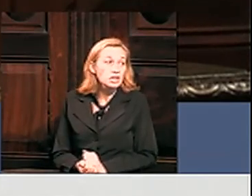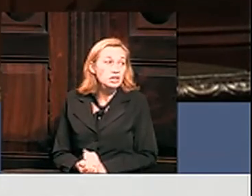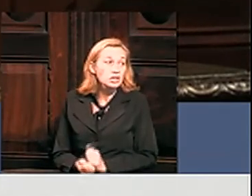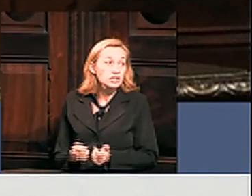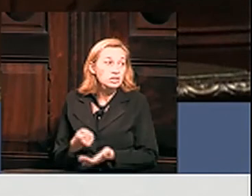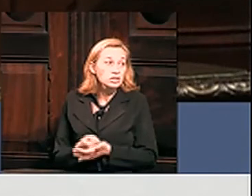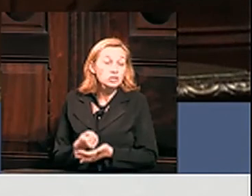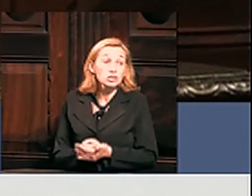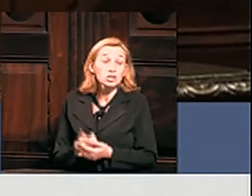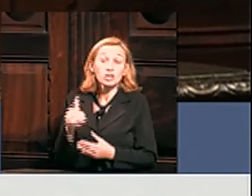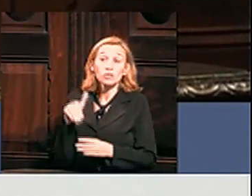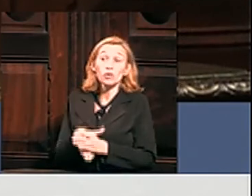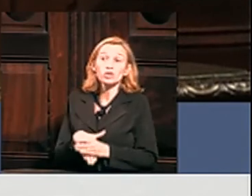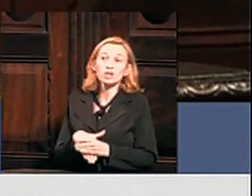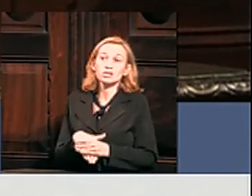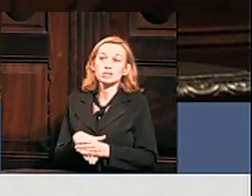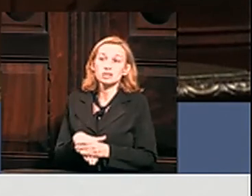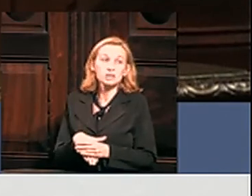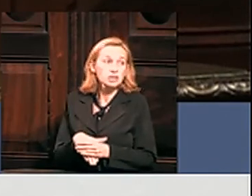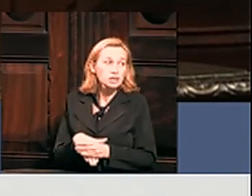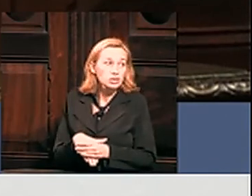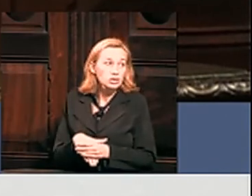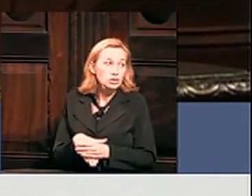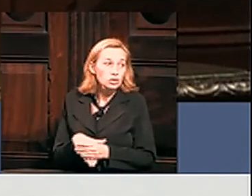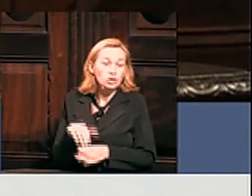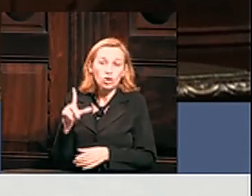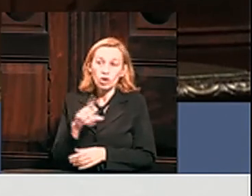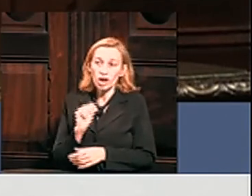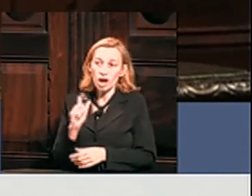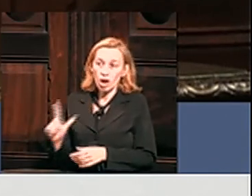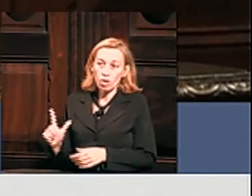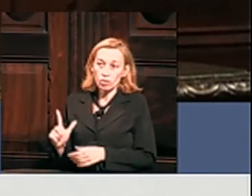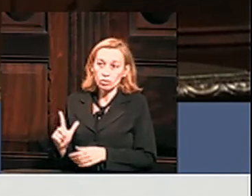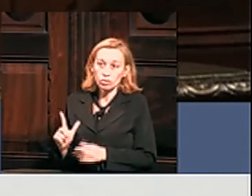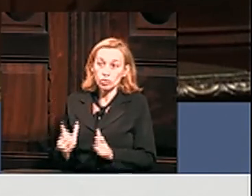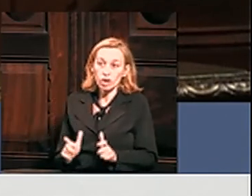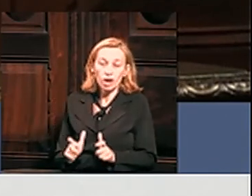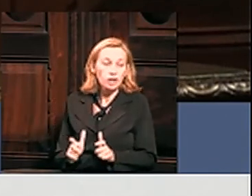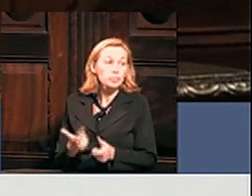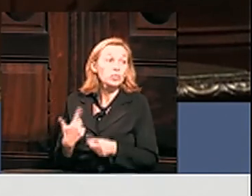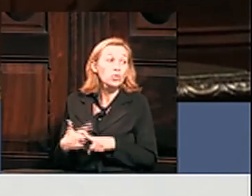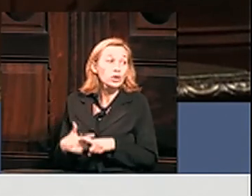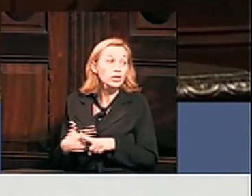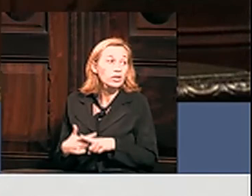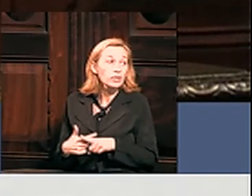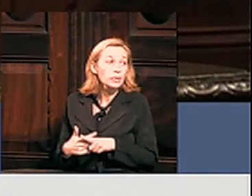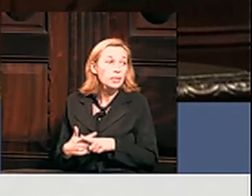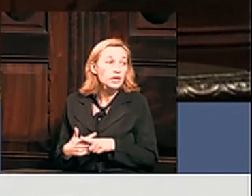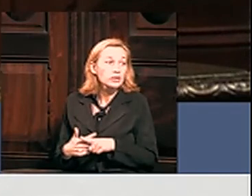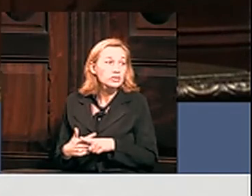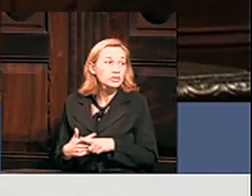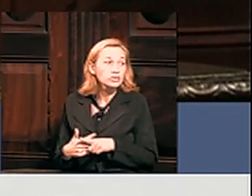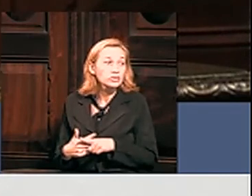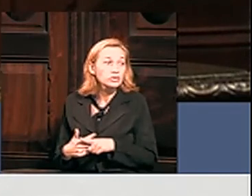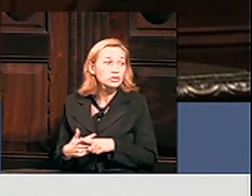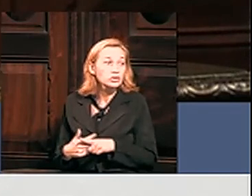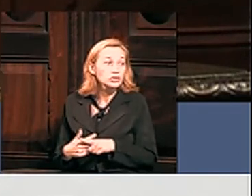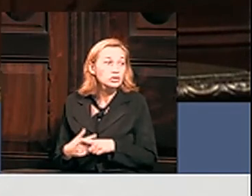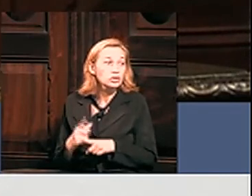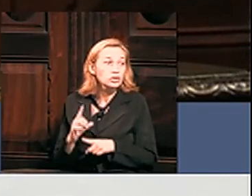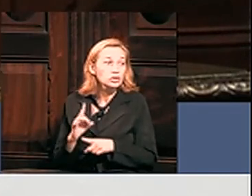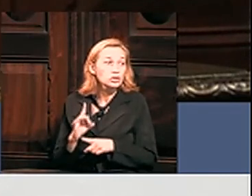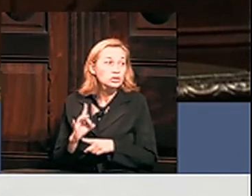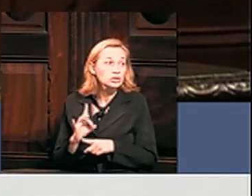por votação nominal, porque, a não ser que todos votem